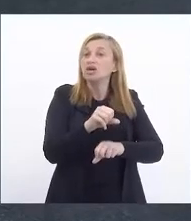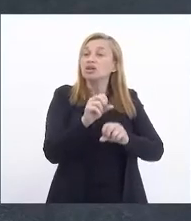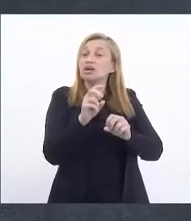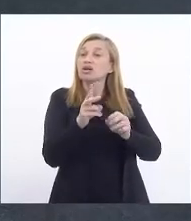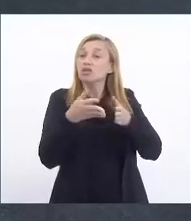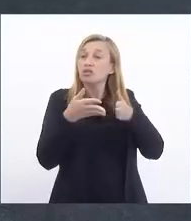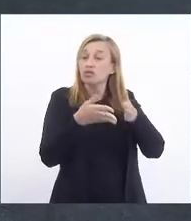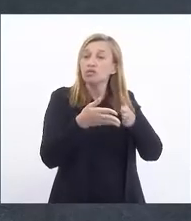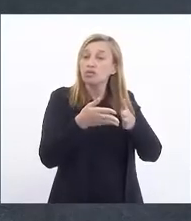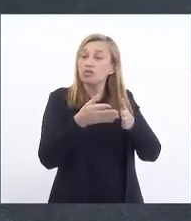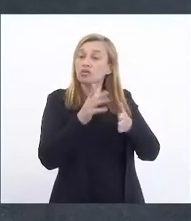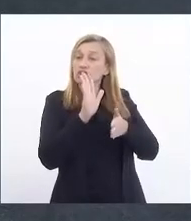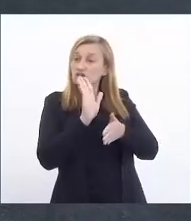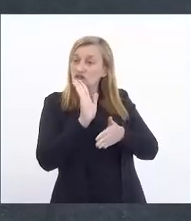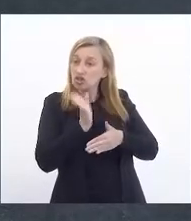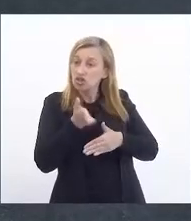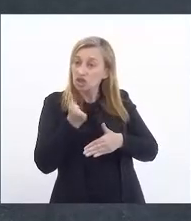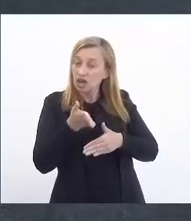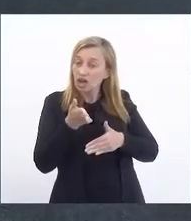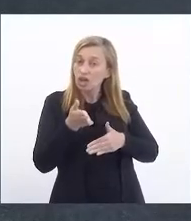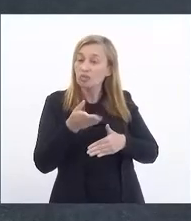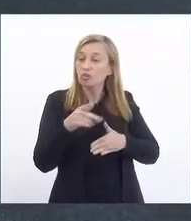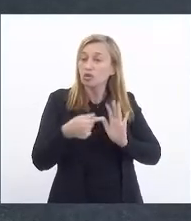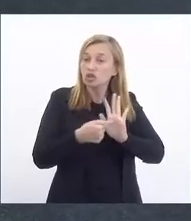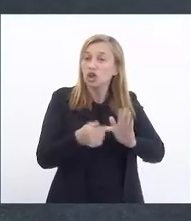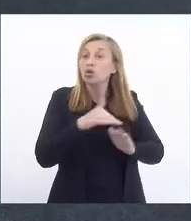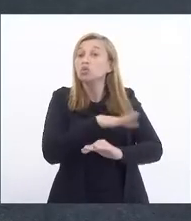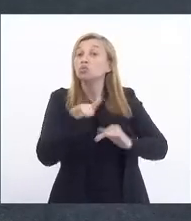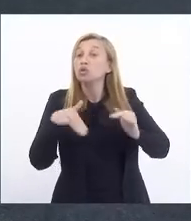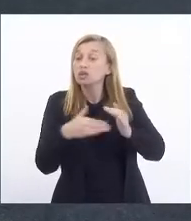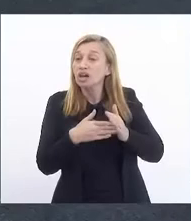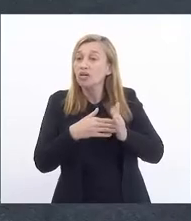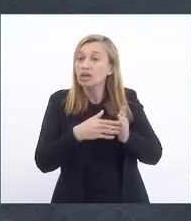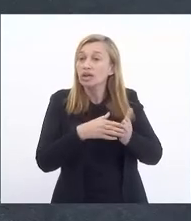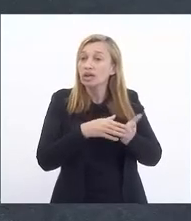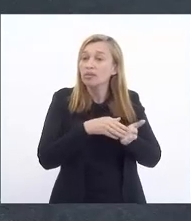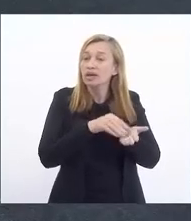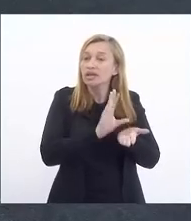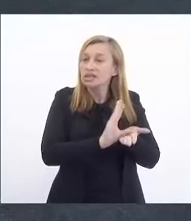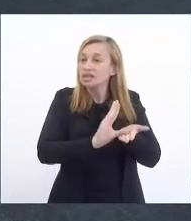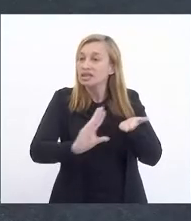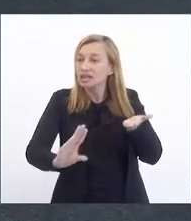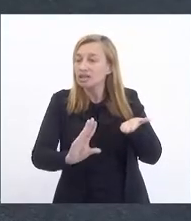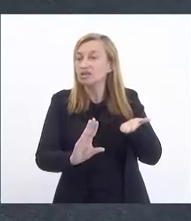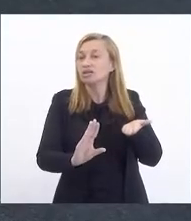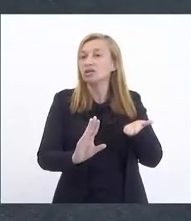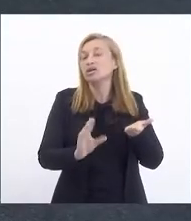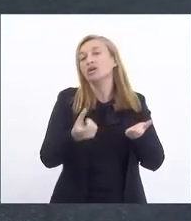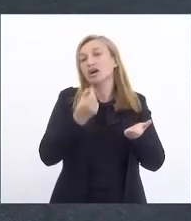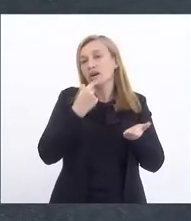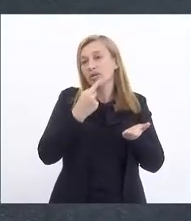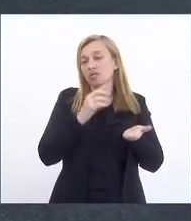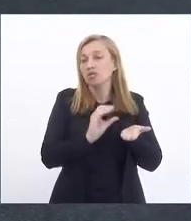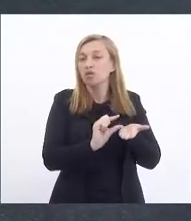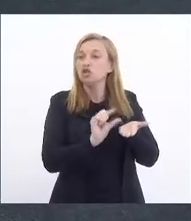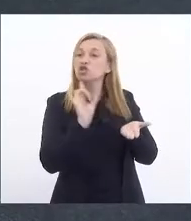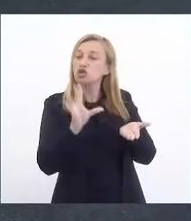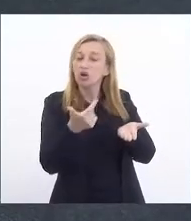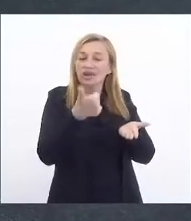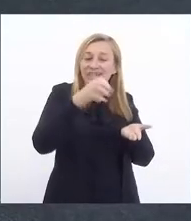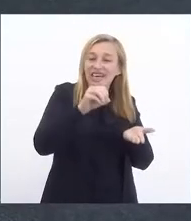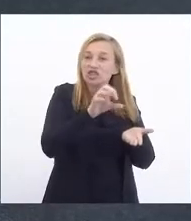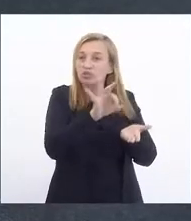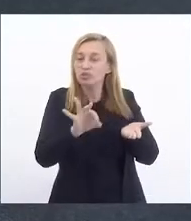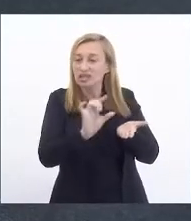constatado do total que deveria ser entregue deste medicamento foi entregue apenas 10